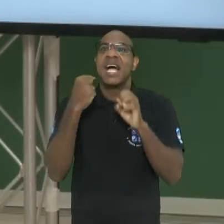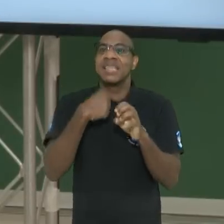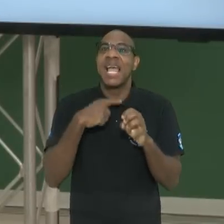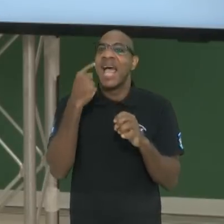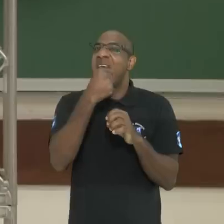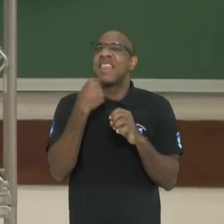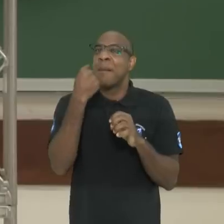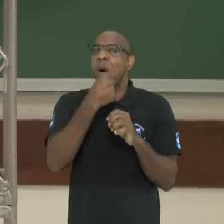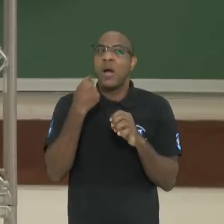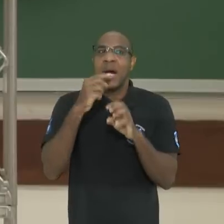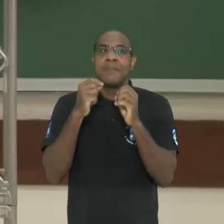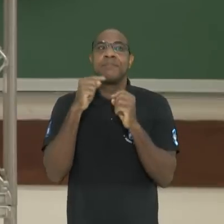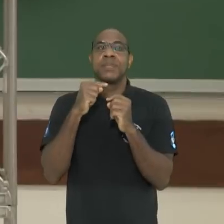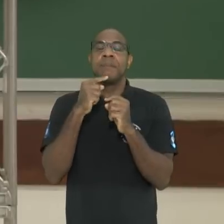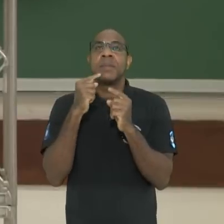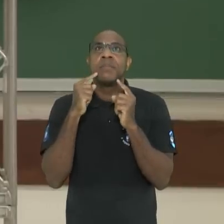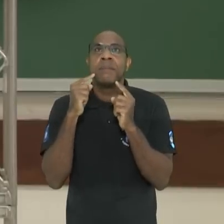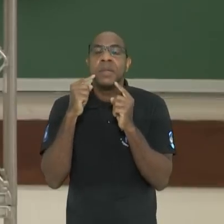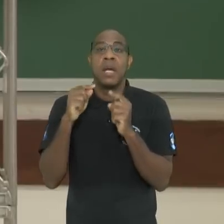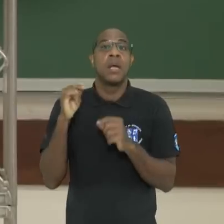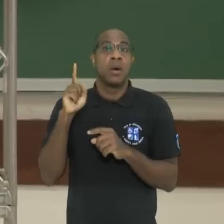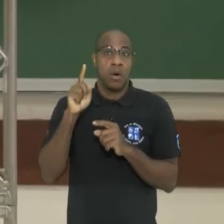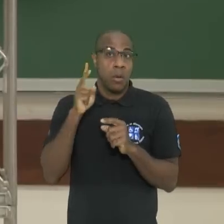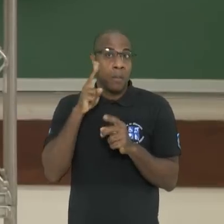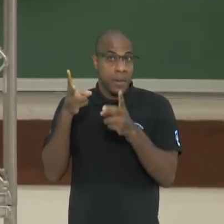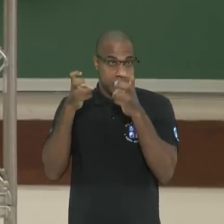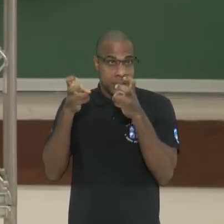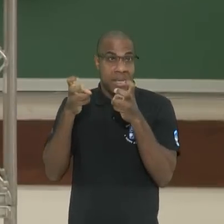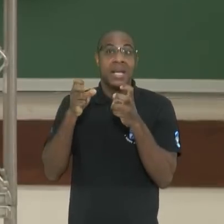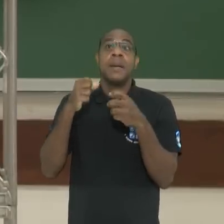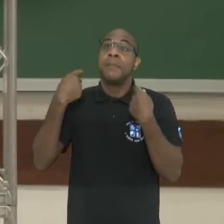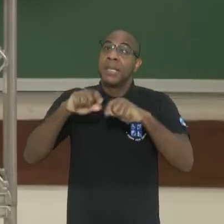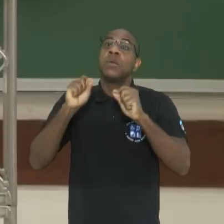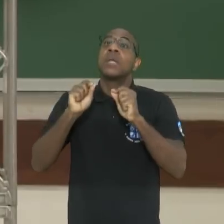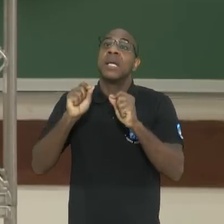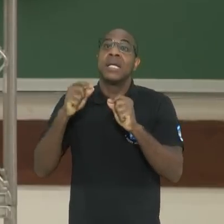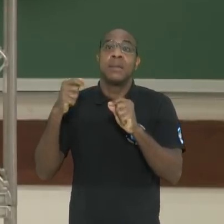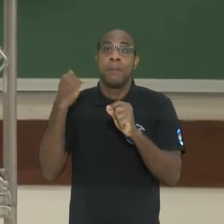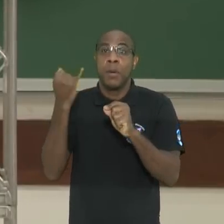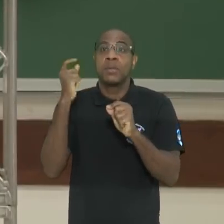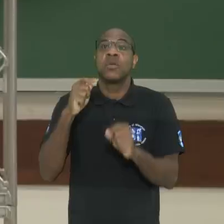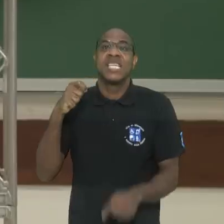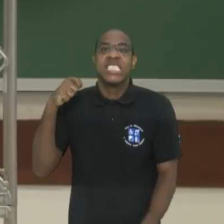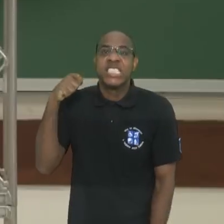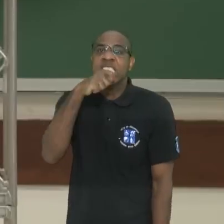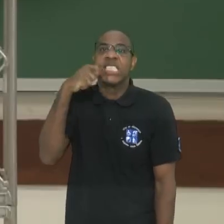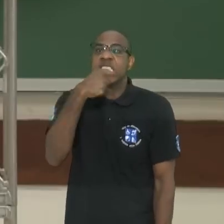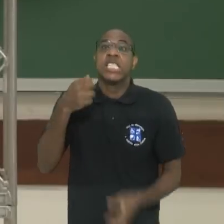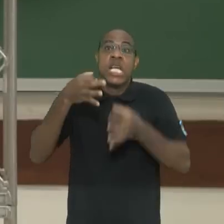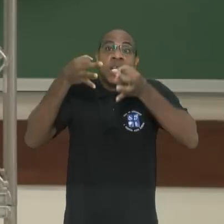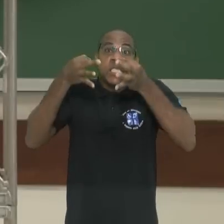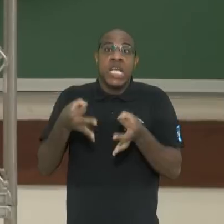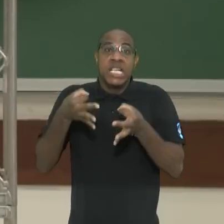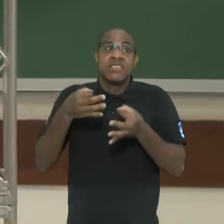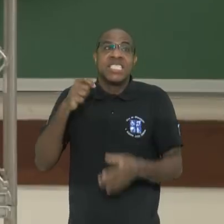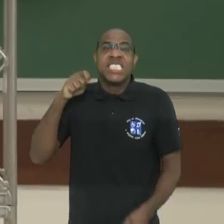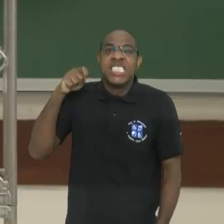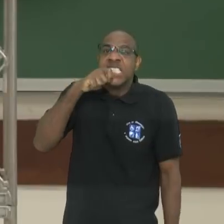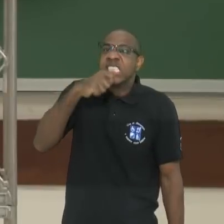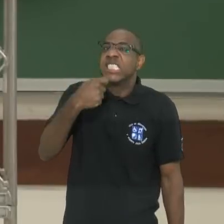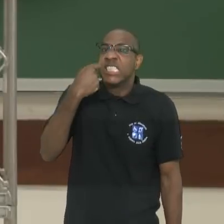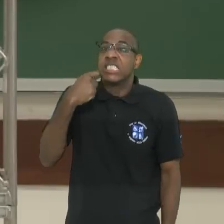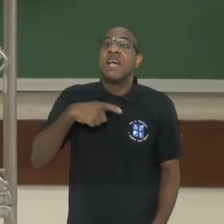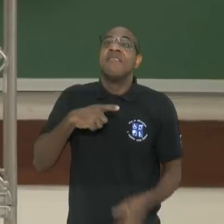bem. Sim, porém, se você não escovar os seus dentes certinho, vai sobrar muita